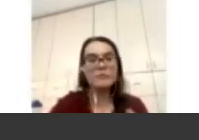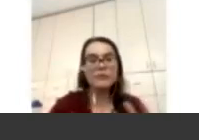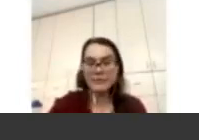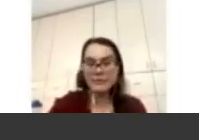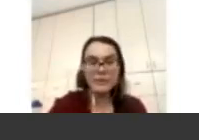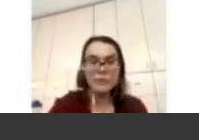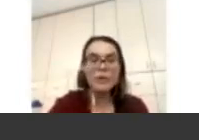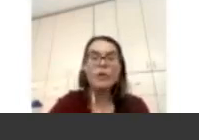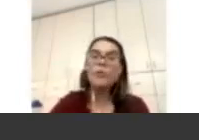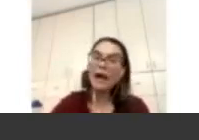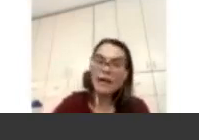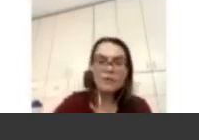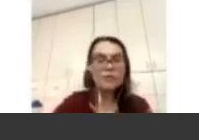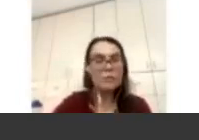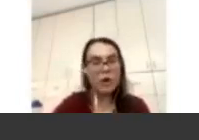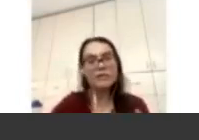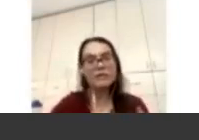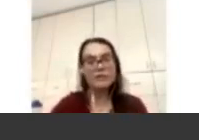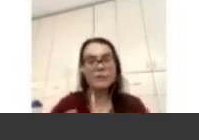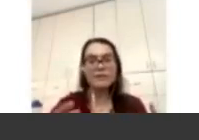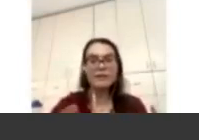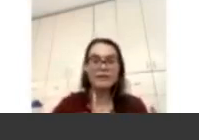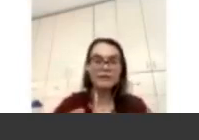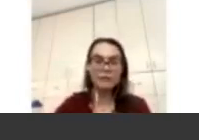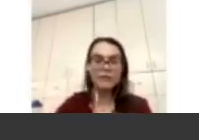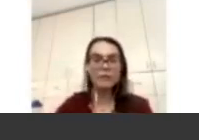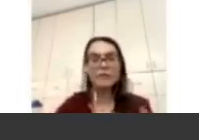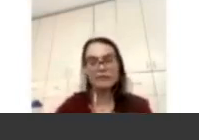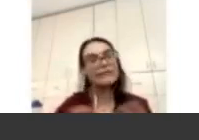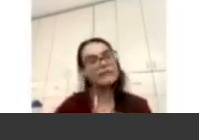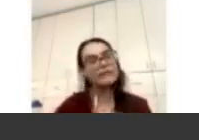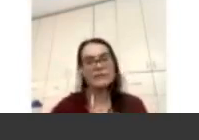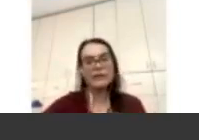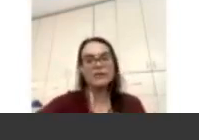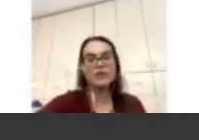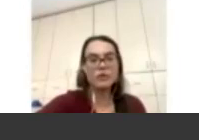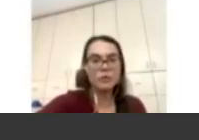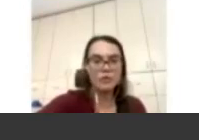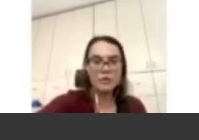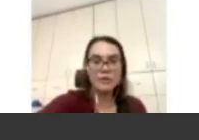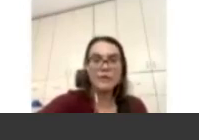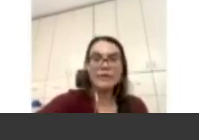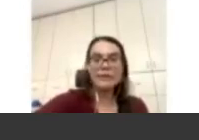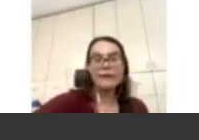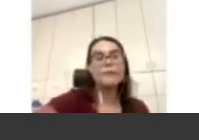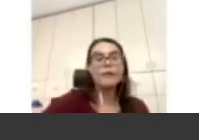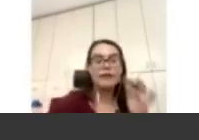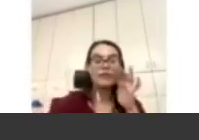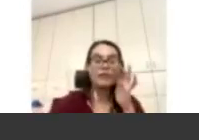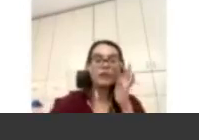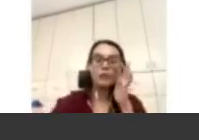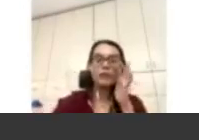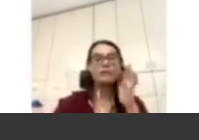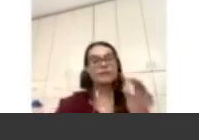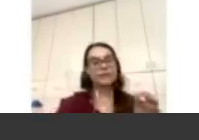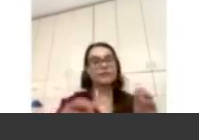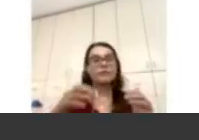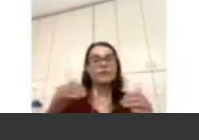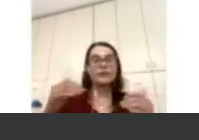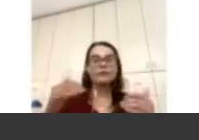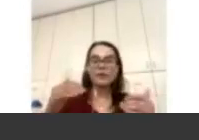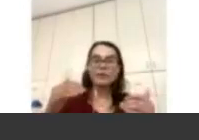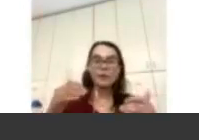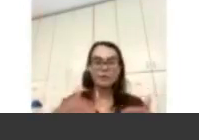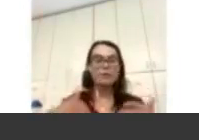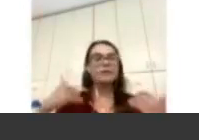com uma gamificação, com casos e módulos que são para serem desenvolvidos baseado na aprendizagem de adultos. Então, a gente tem toda uma